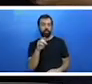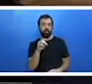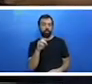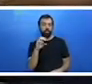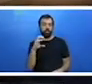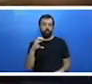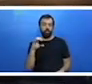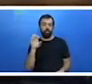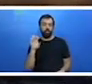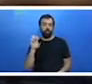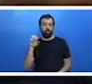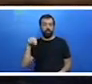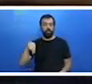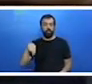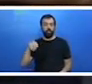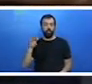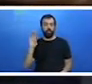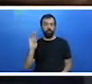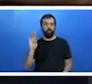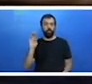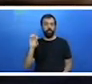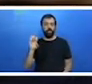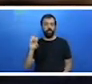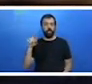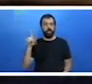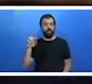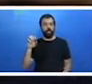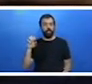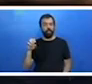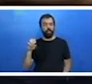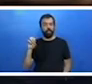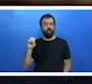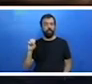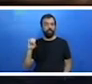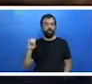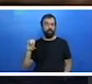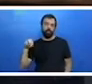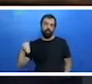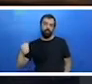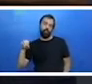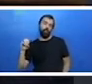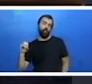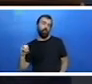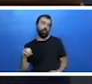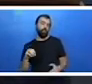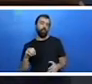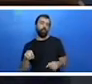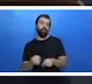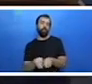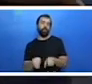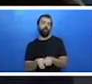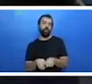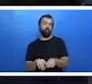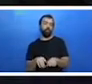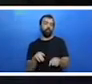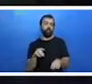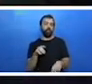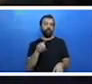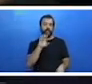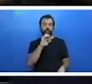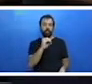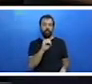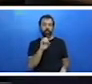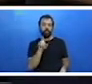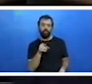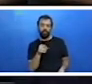Aqui é a leitura, pessoal, ó. 1/10, 1/100, 1/100. São as divisões que nós já